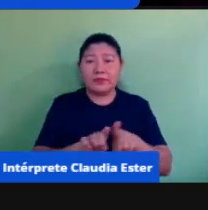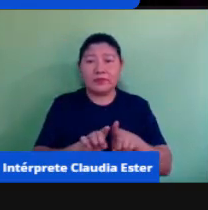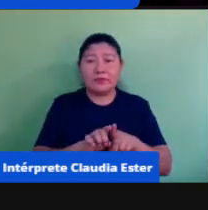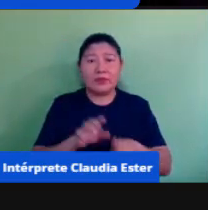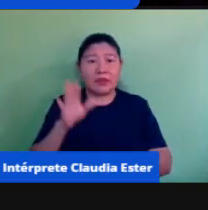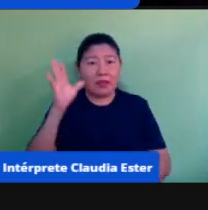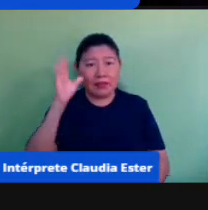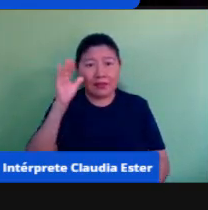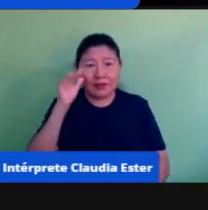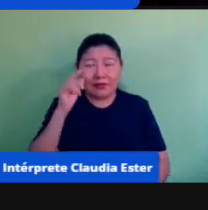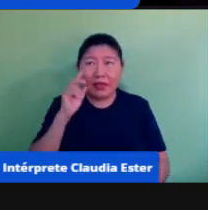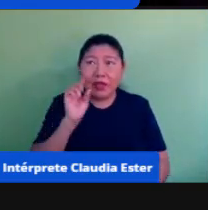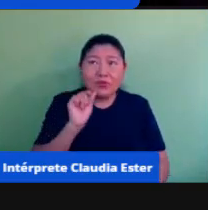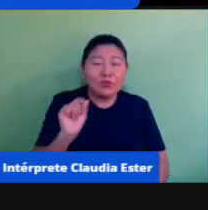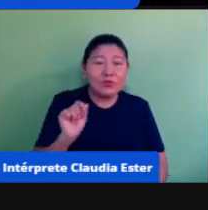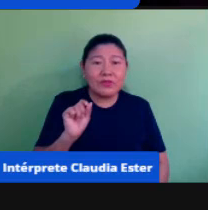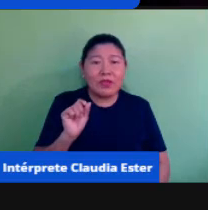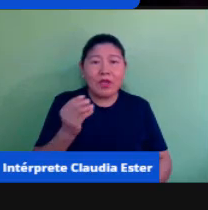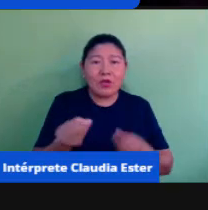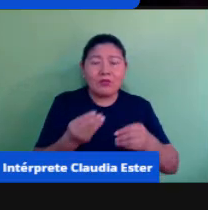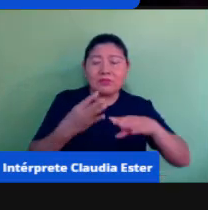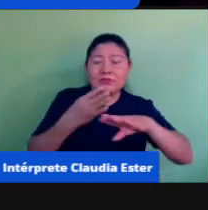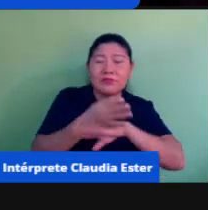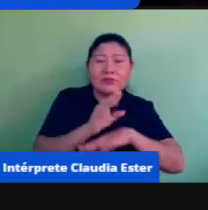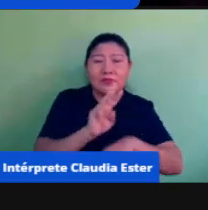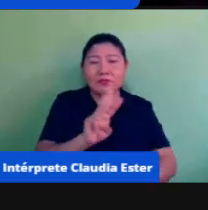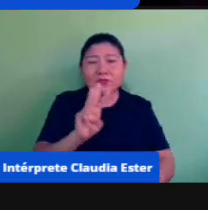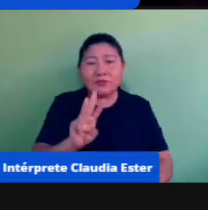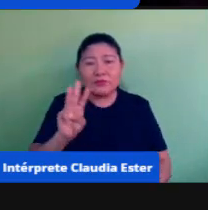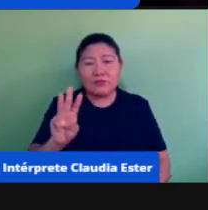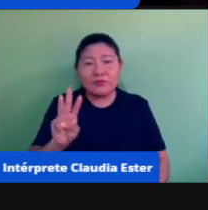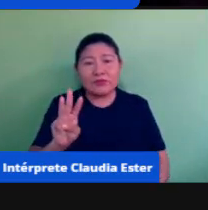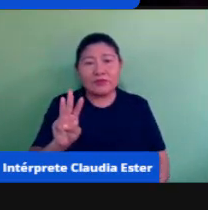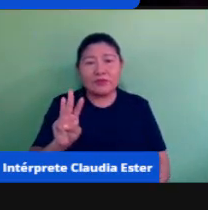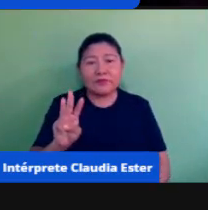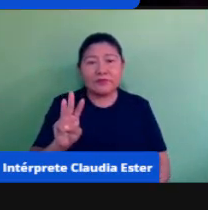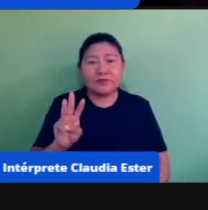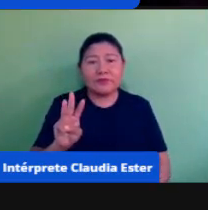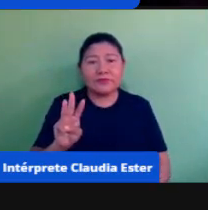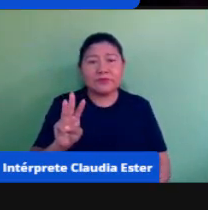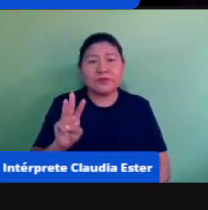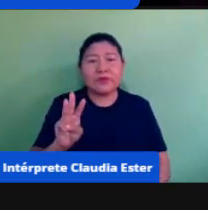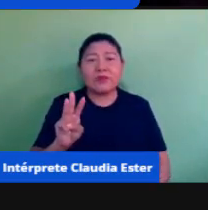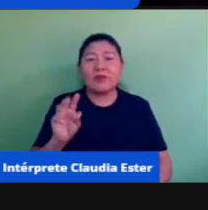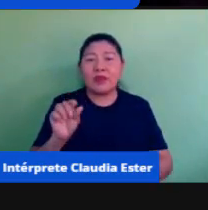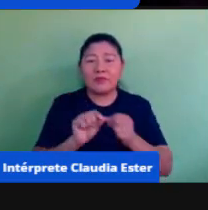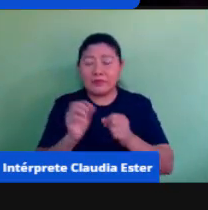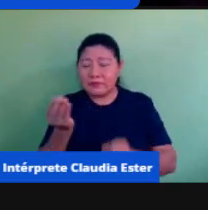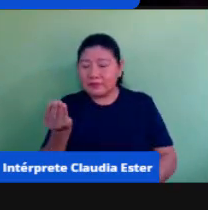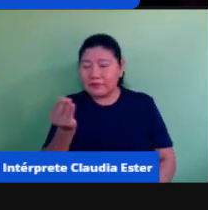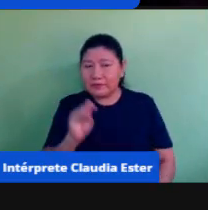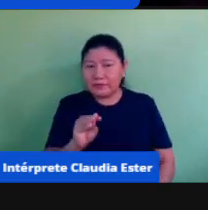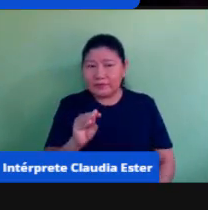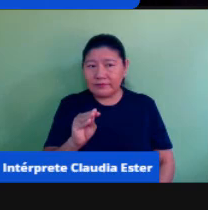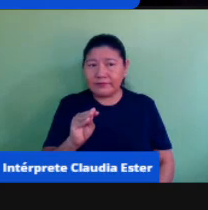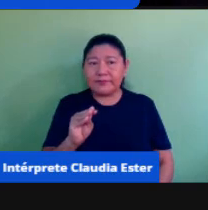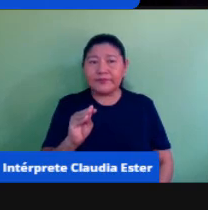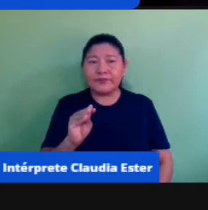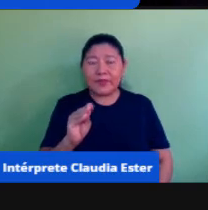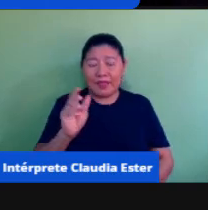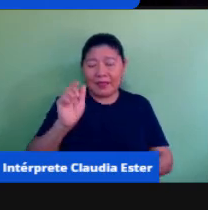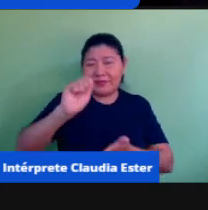quando você acessa o site do Live Worksheets, que você faz o seu cadastro, que você consegue desenvolver